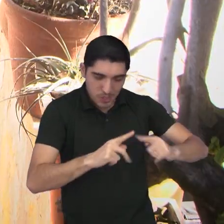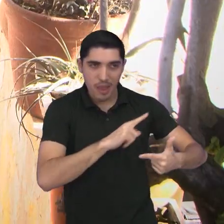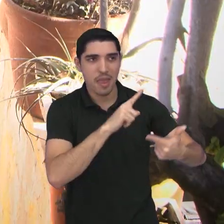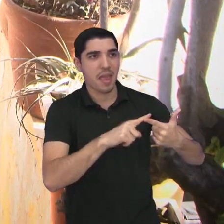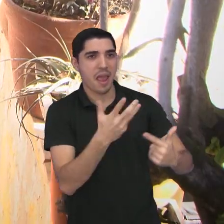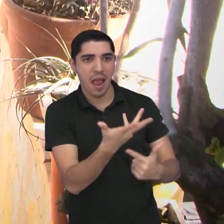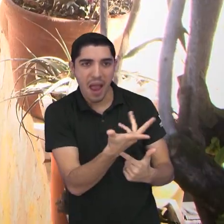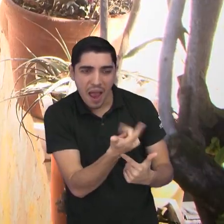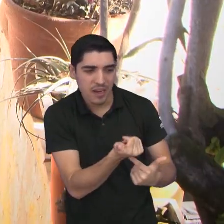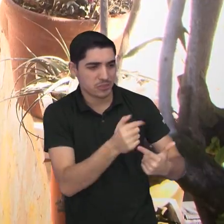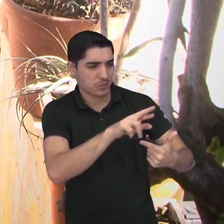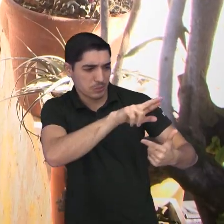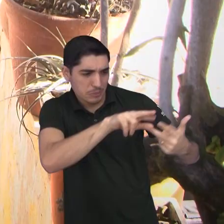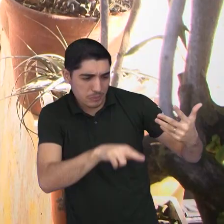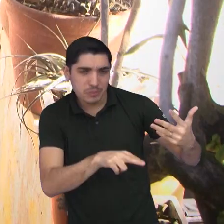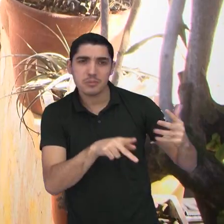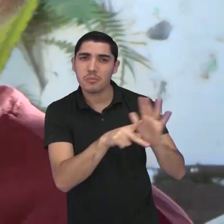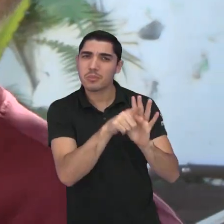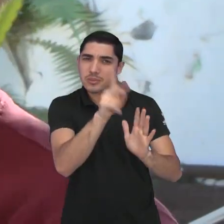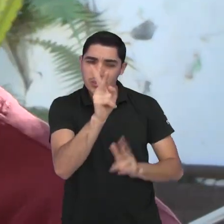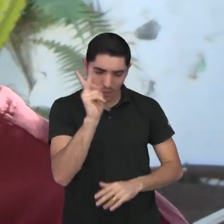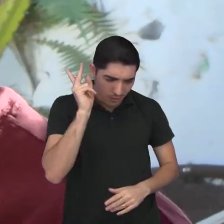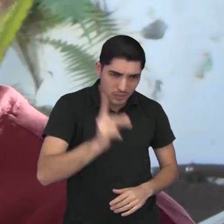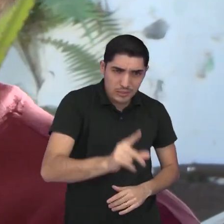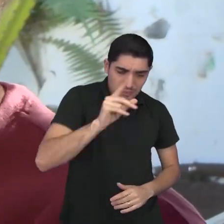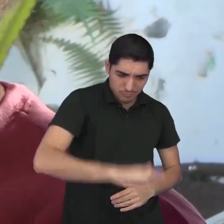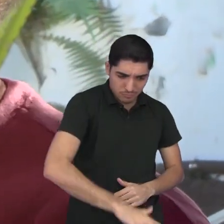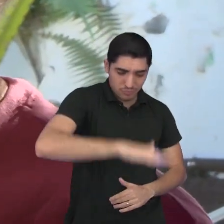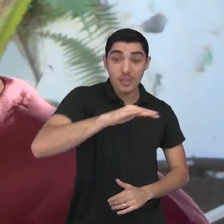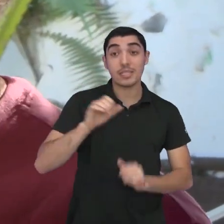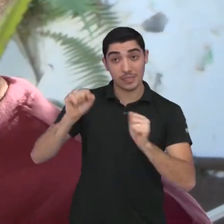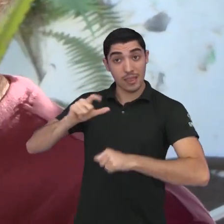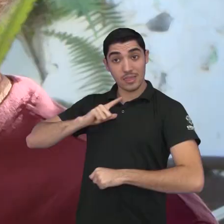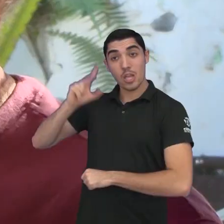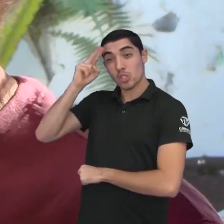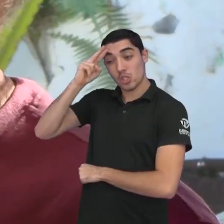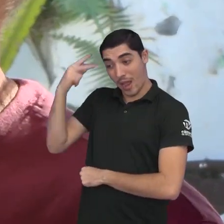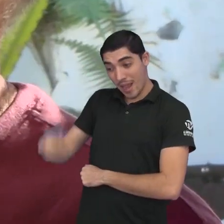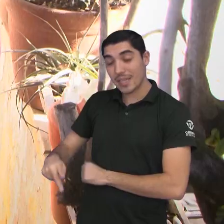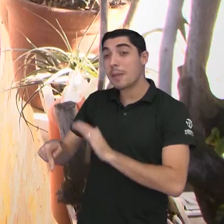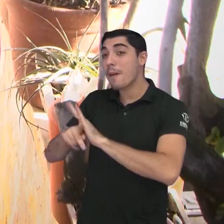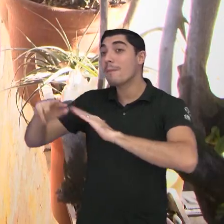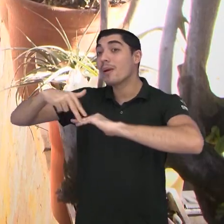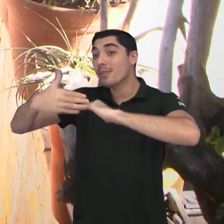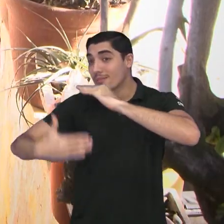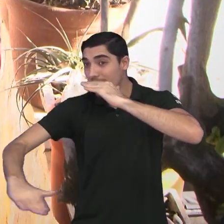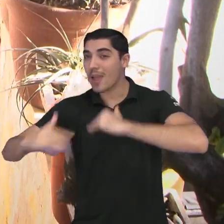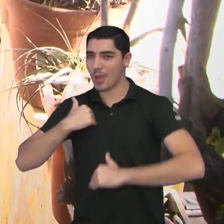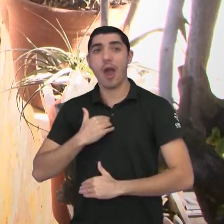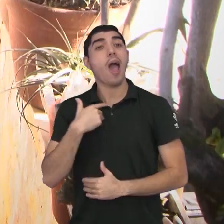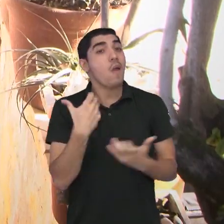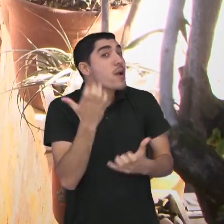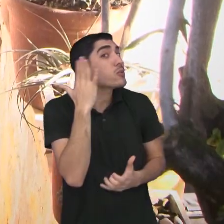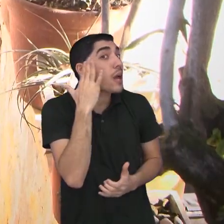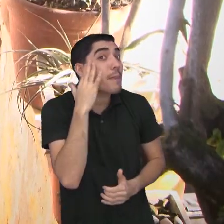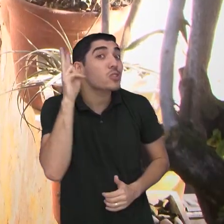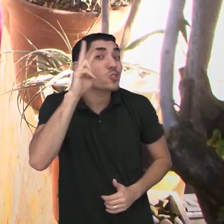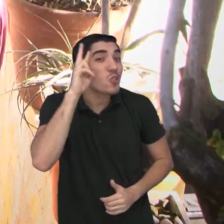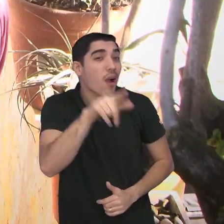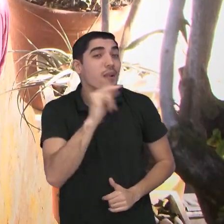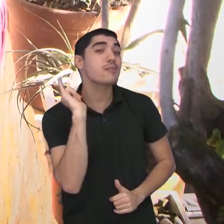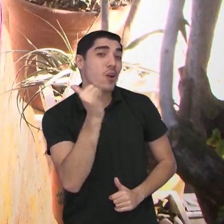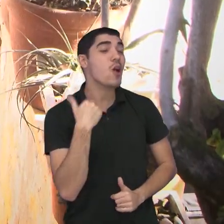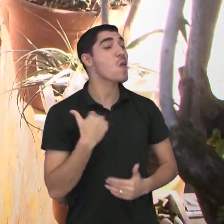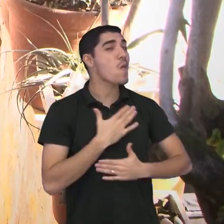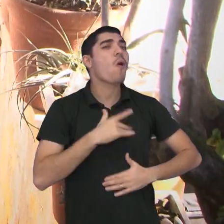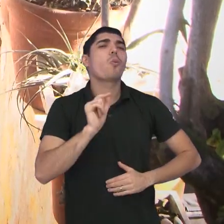e da arte, ela lá desde pequenininho? Desde pequenininho. Tem uma história do banhado também que eu vou contar. Quero saber agora, porque aqui todo mundo gosta de